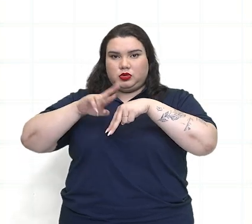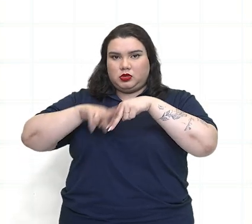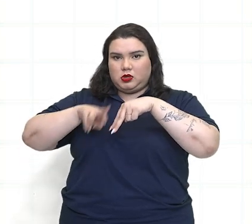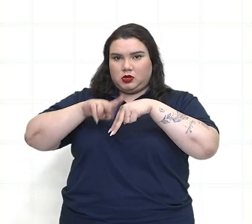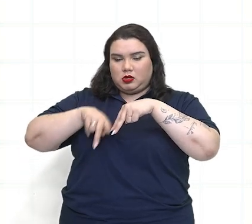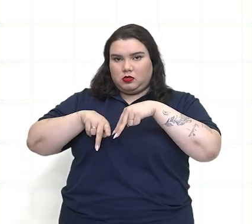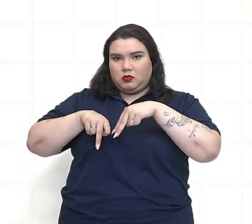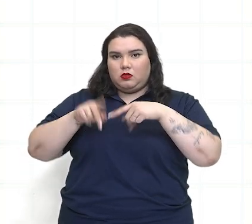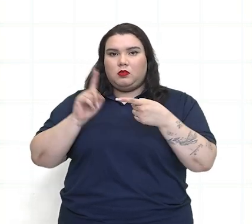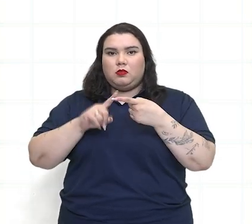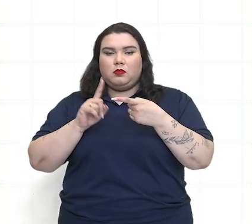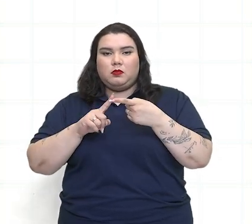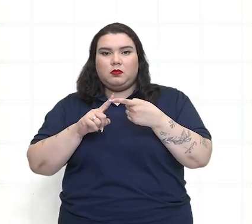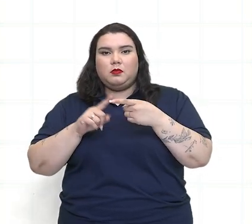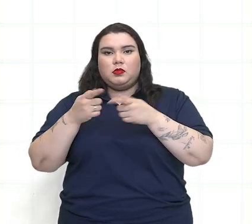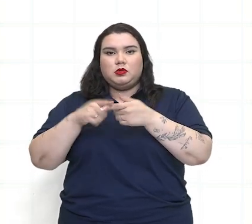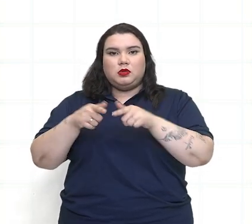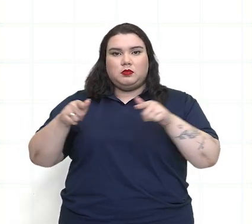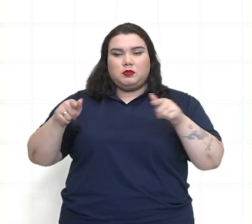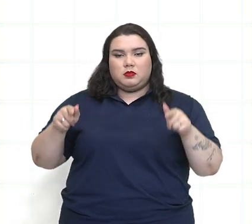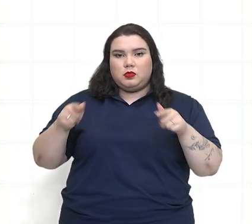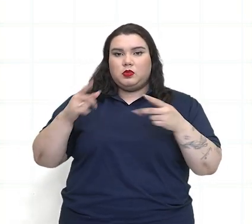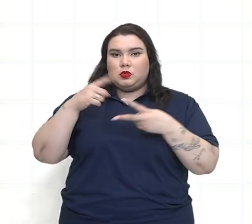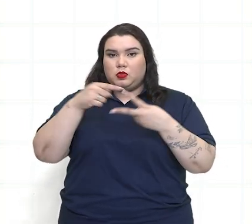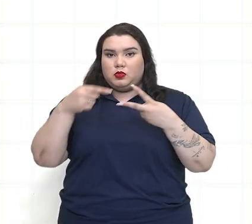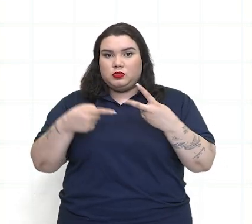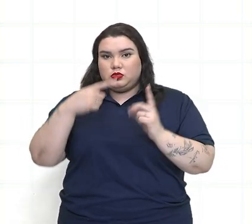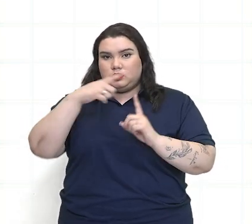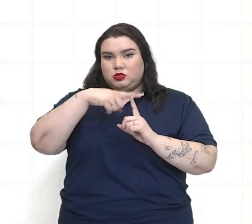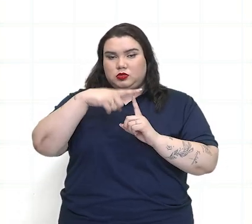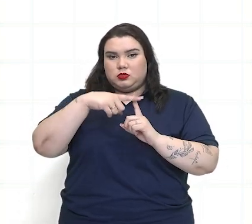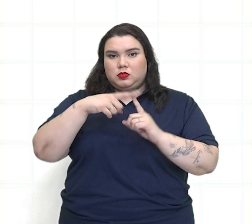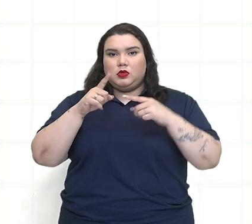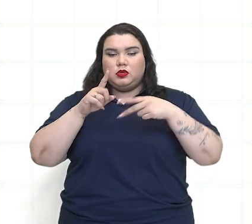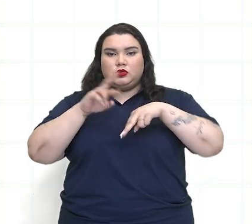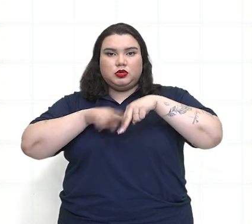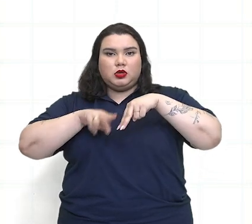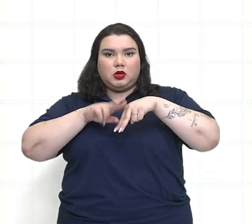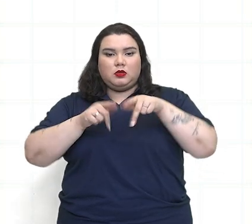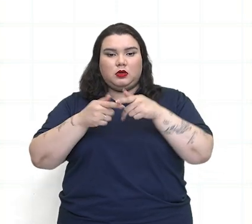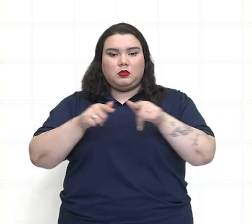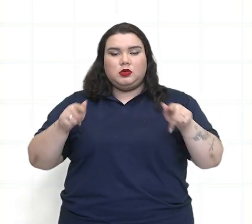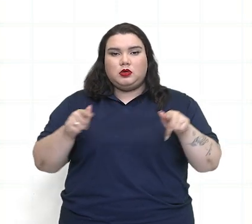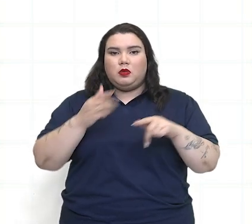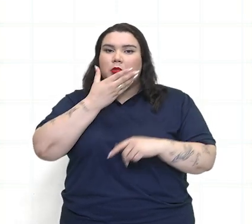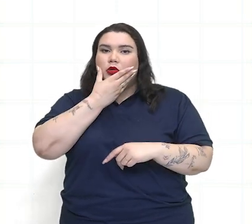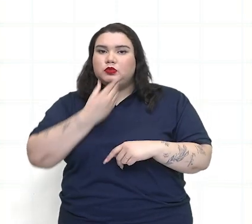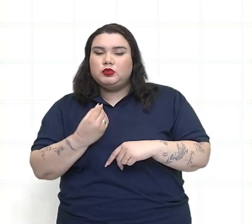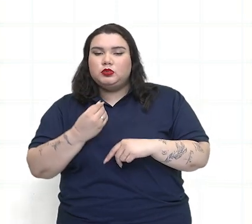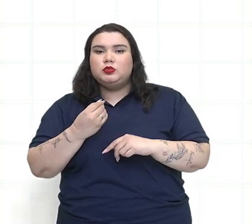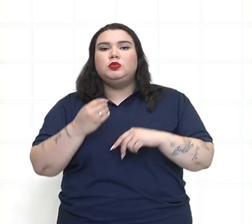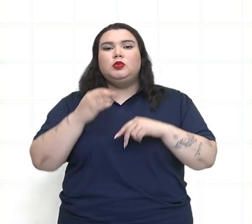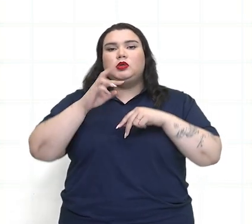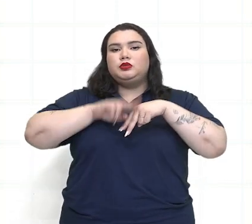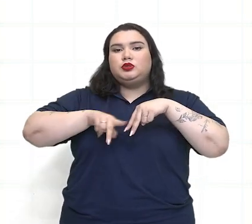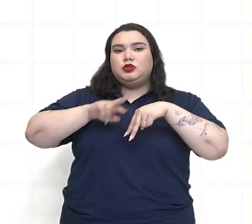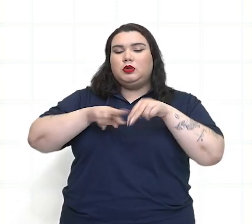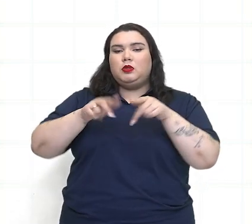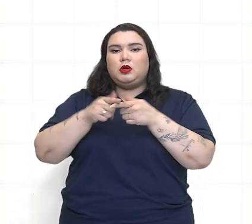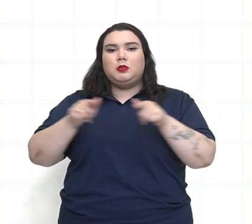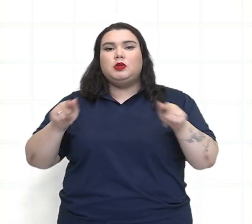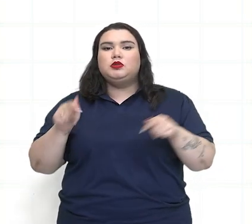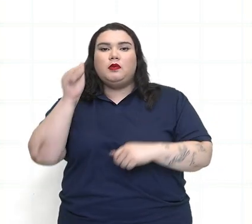nós temos gêneros gramaticais, dois gêneros gramaticais, o masculino e o feminino. Então o artigo